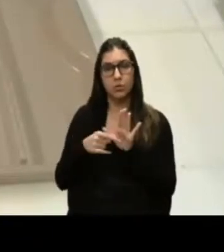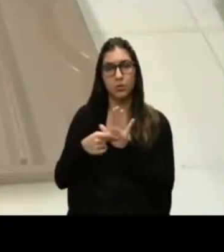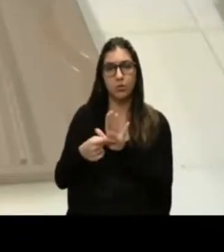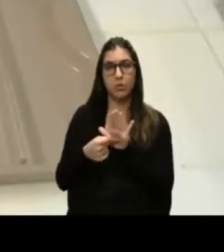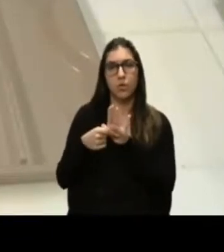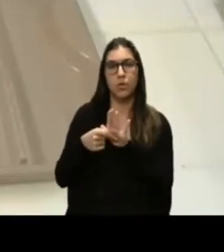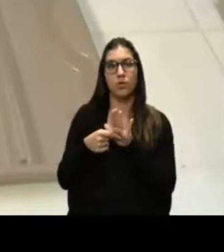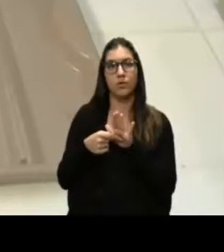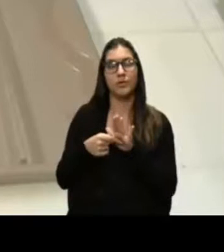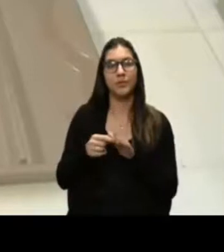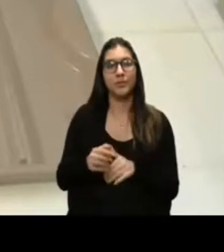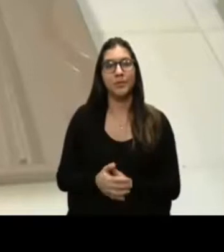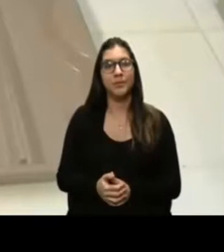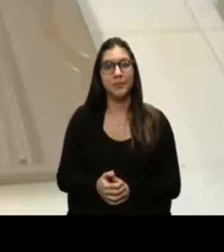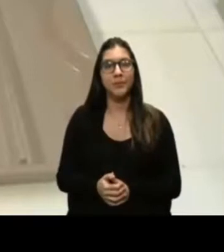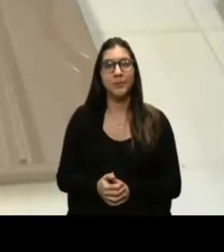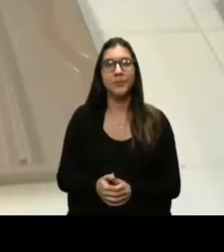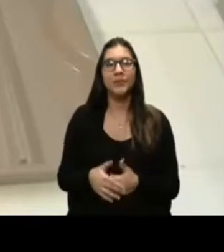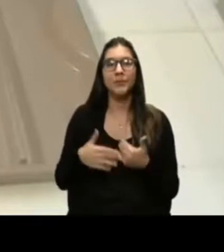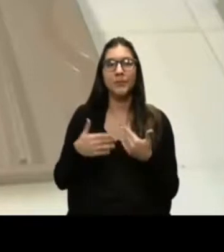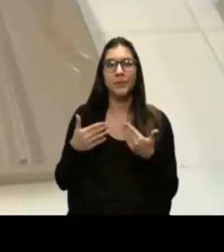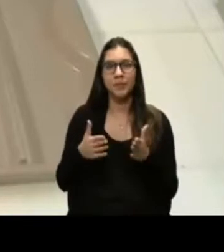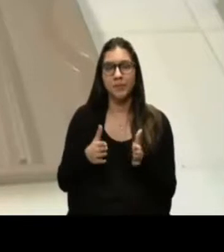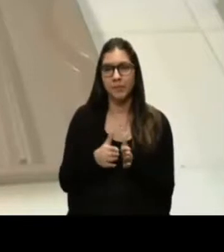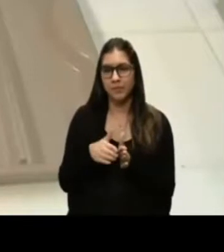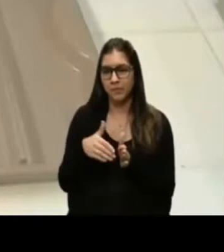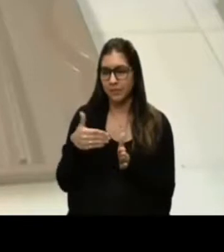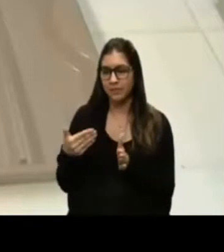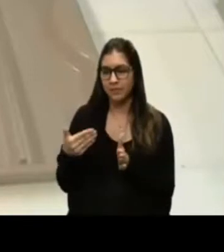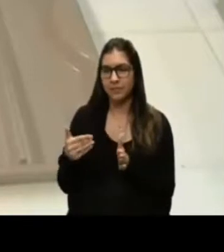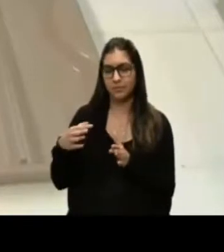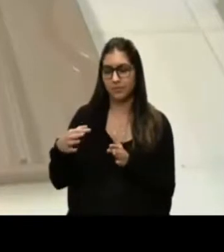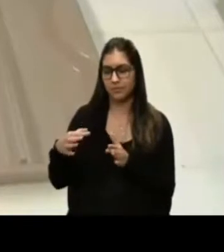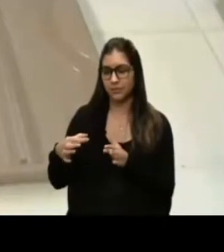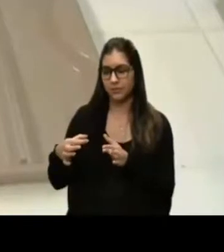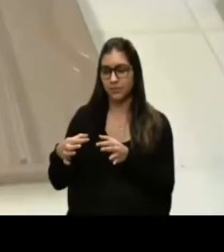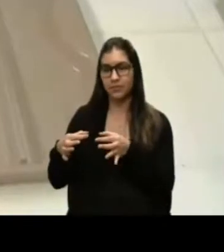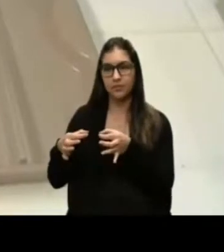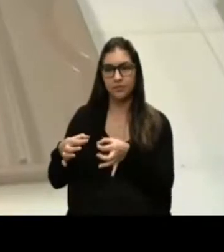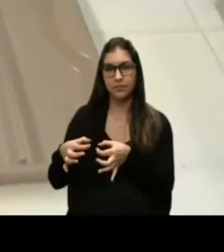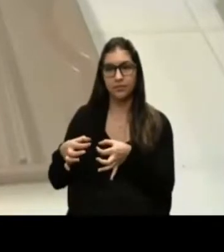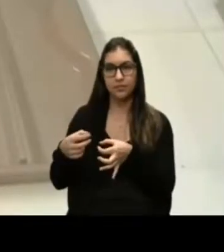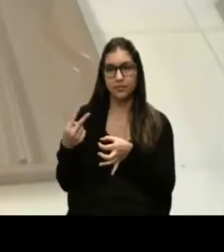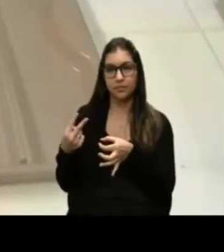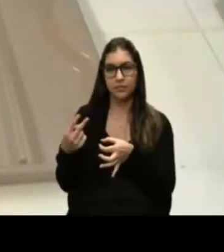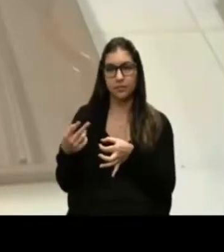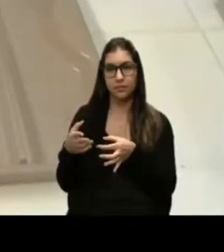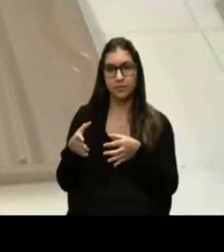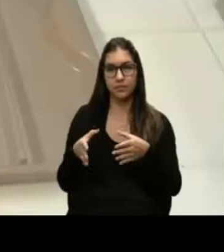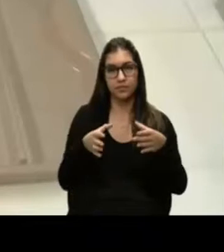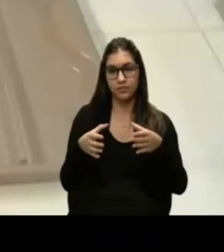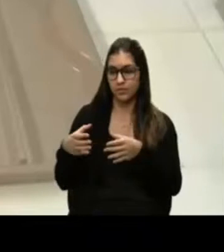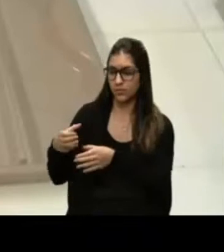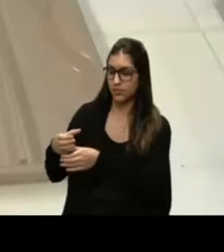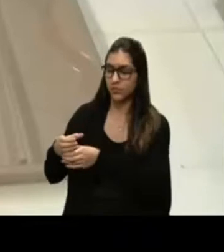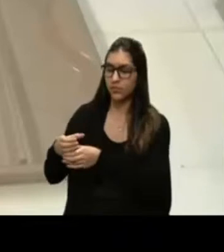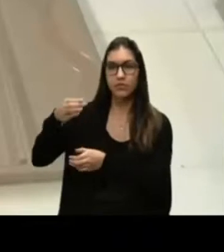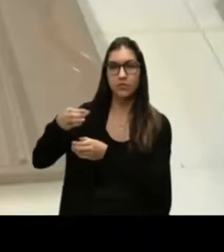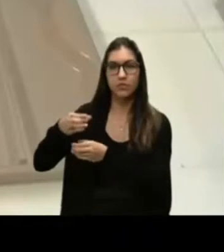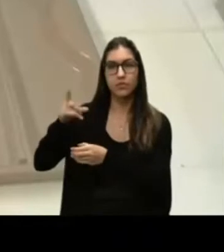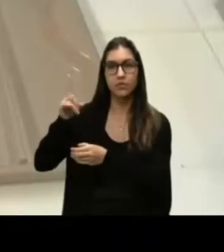para a determinação do ponto de fusão. Então, do lado das espátulas, nós temos 2 capilares de vidro, e no pote de vidro nós temos